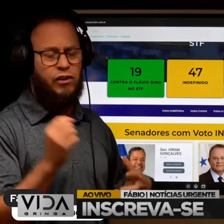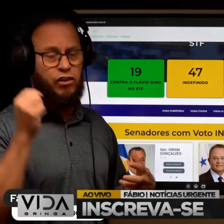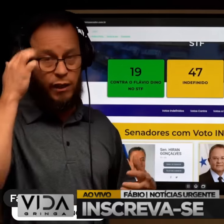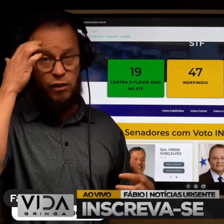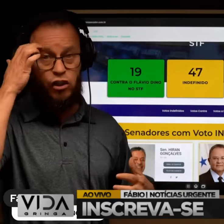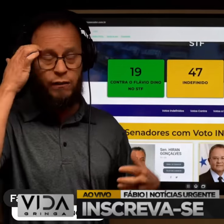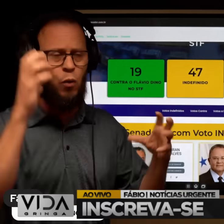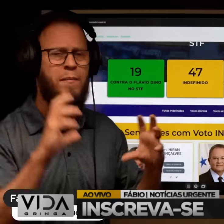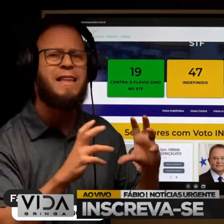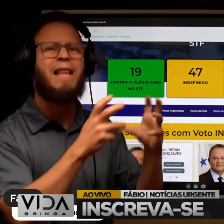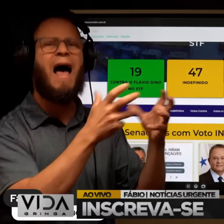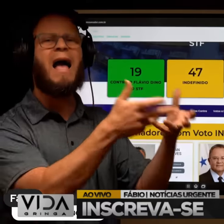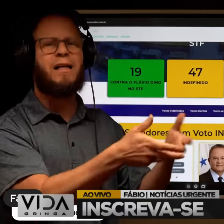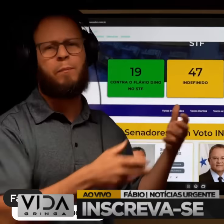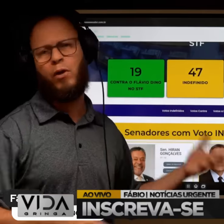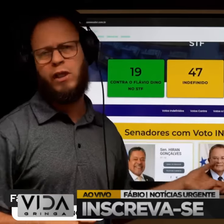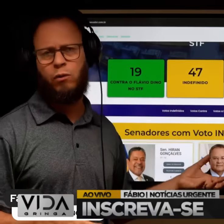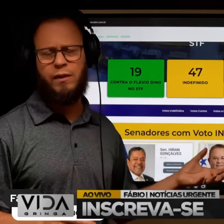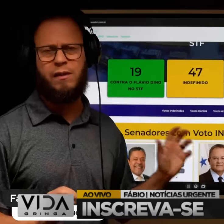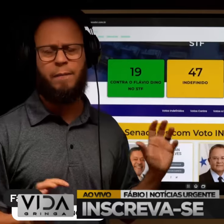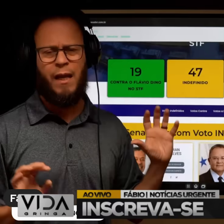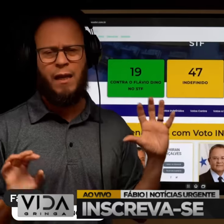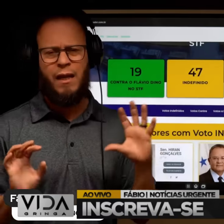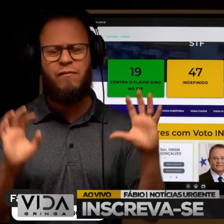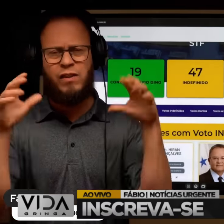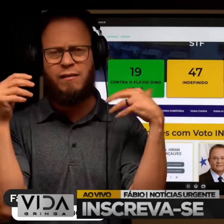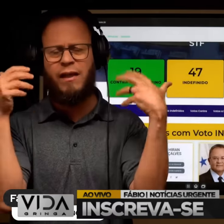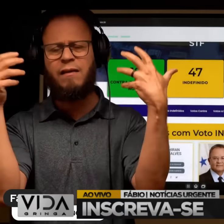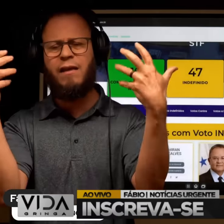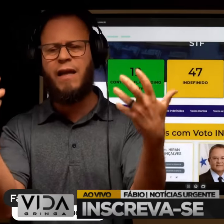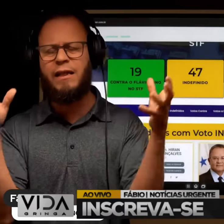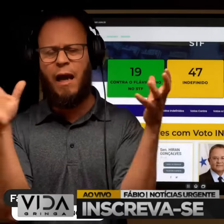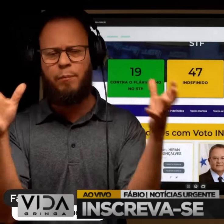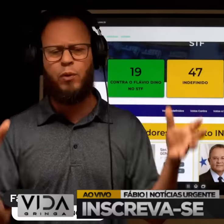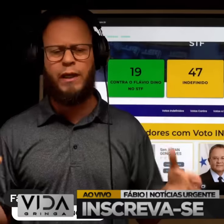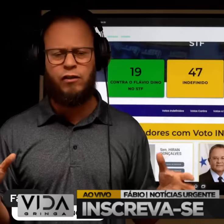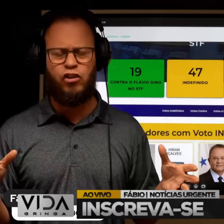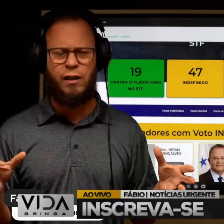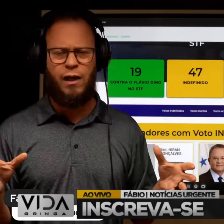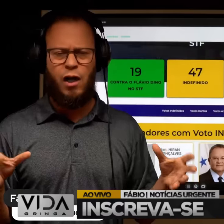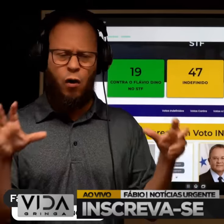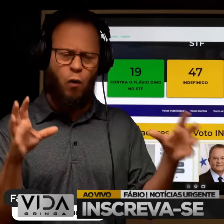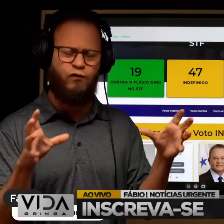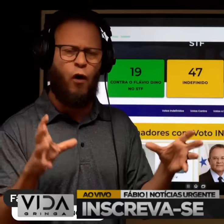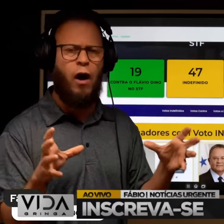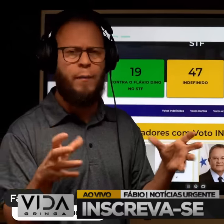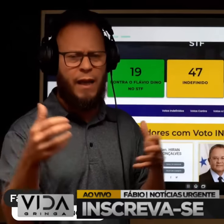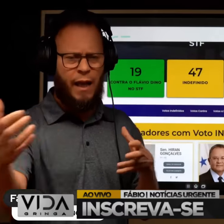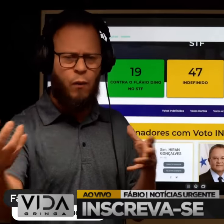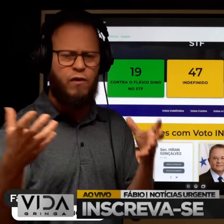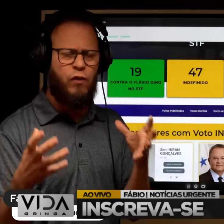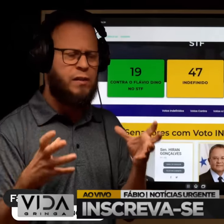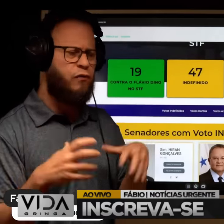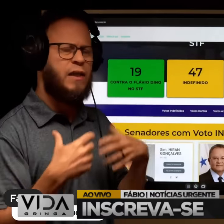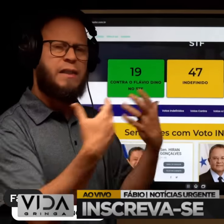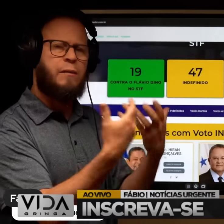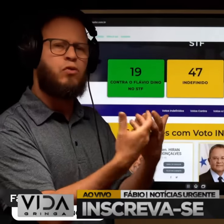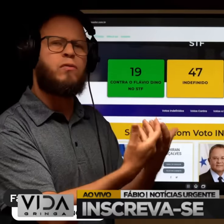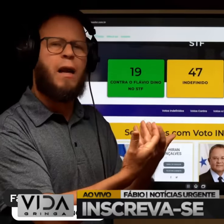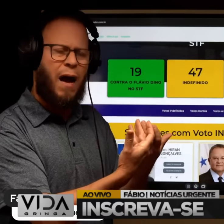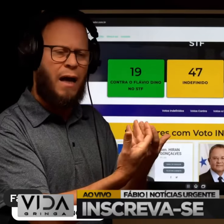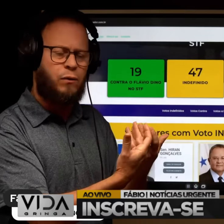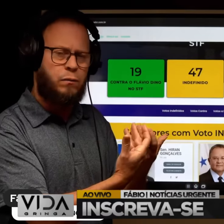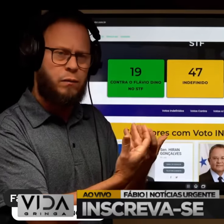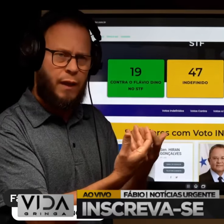A gente acredita que um milagre pode acontecer. E você tem que entender que na política... Conforme eu e você fazemos